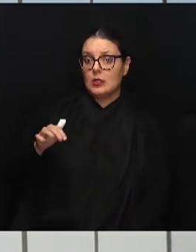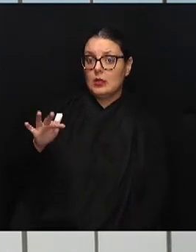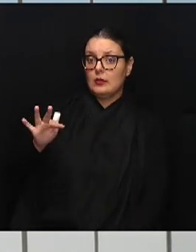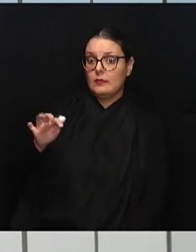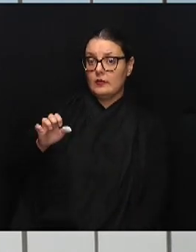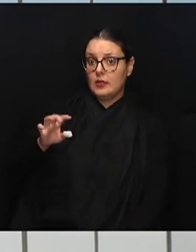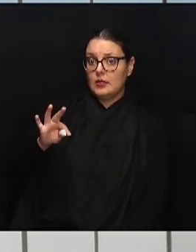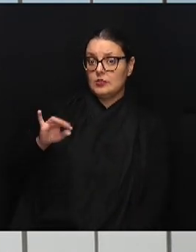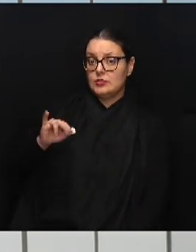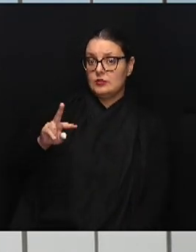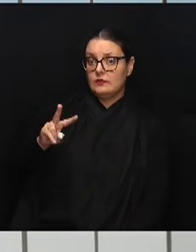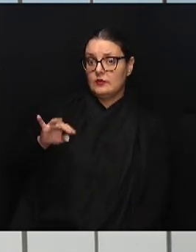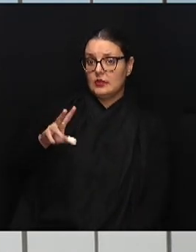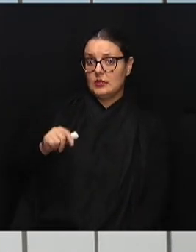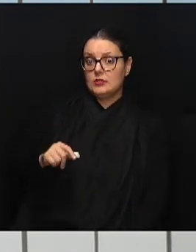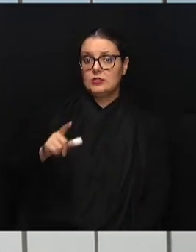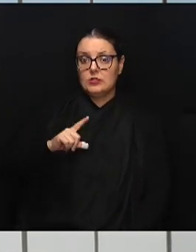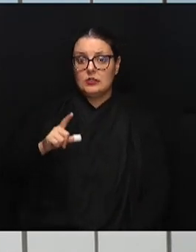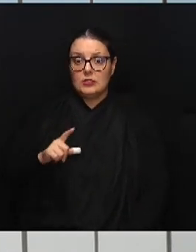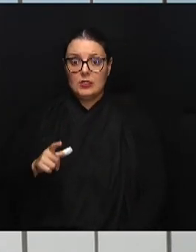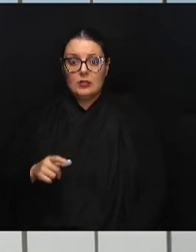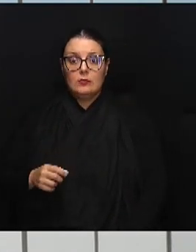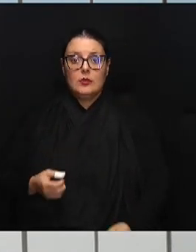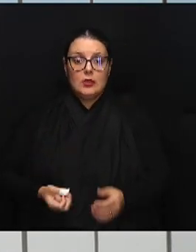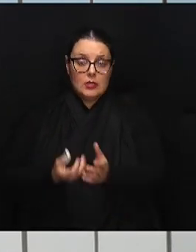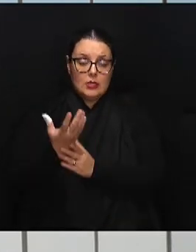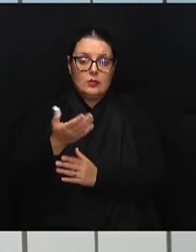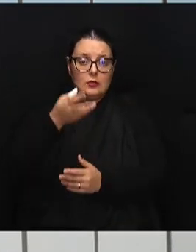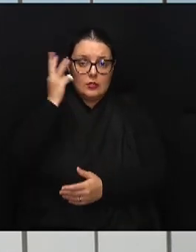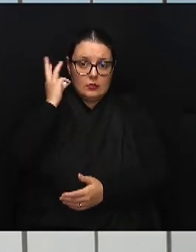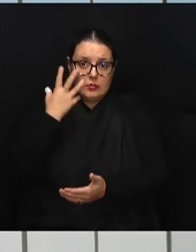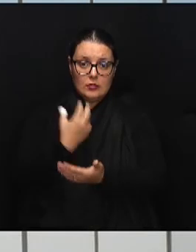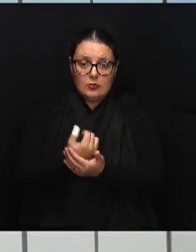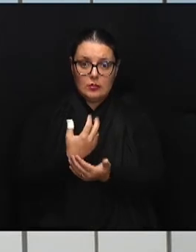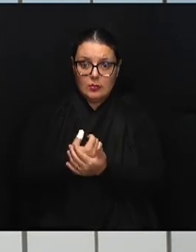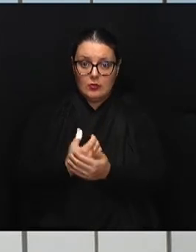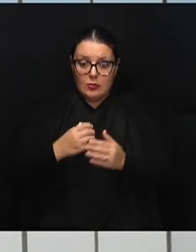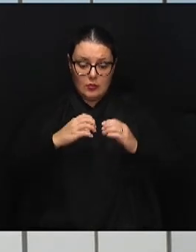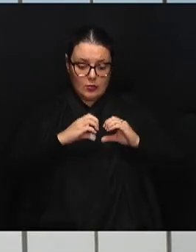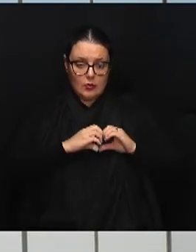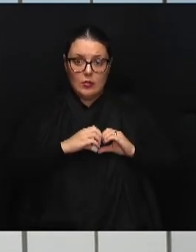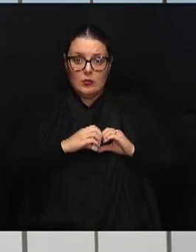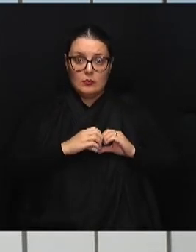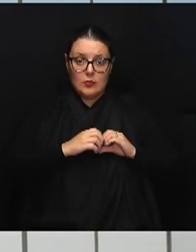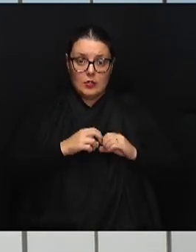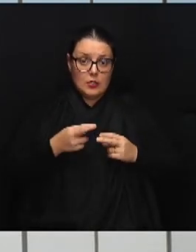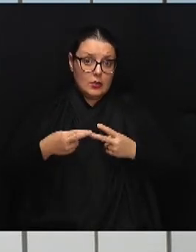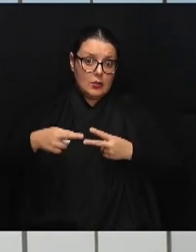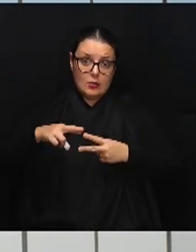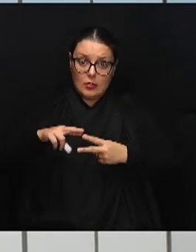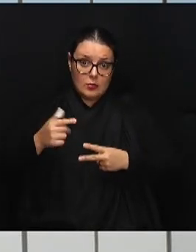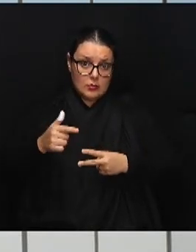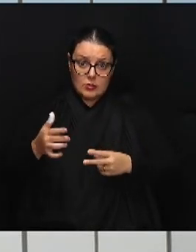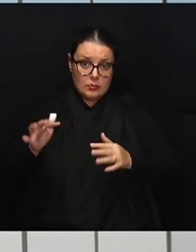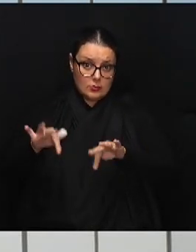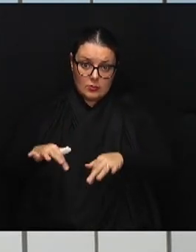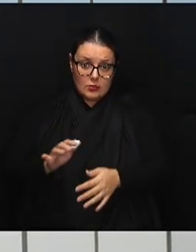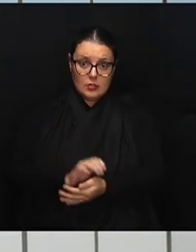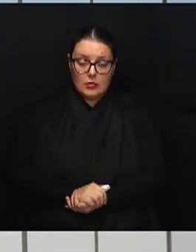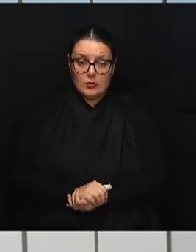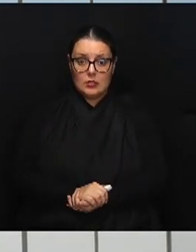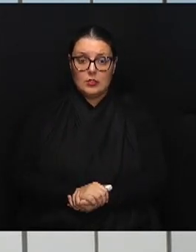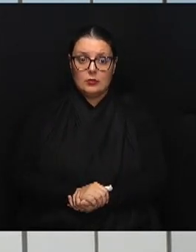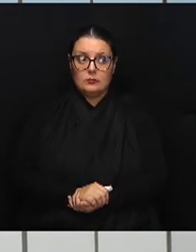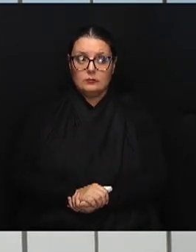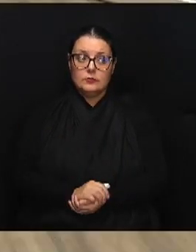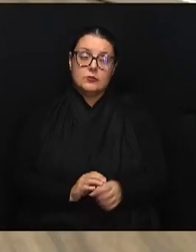uma autora de podcast que eu gosto muito que ela fala assim, o amor é um recurso infinito. Sim. Né? Eu acho que